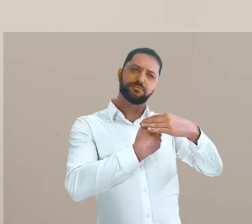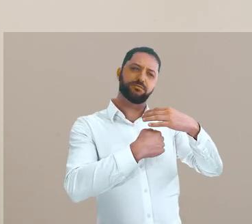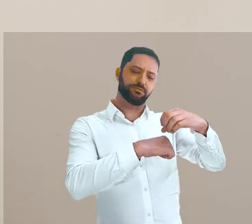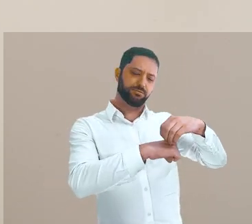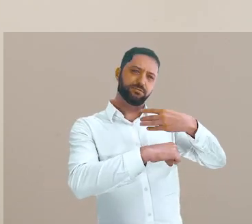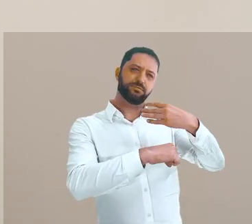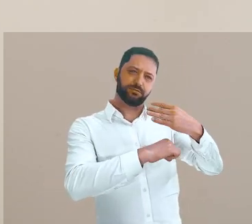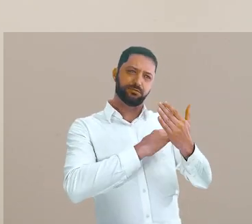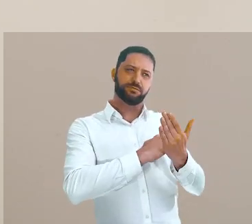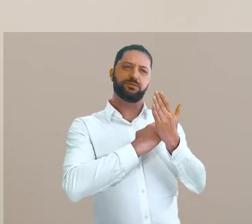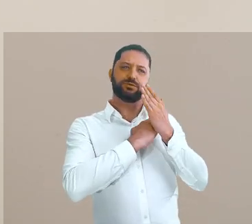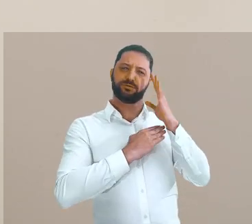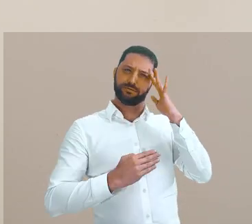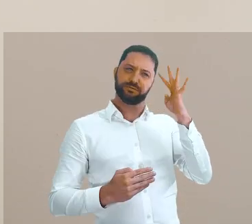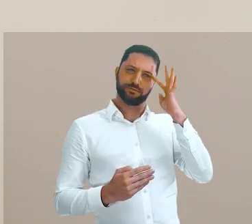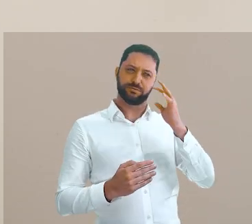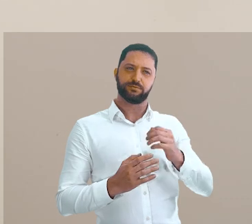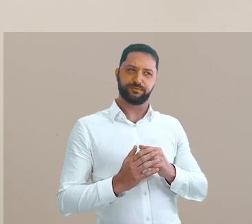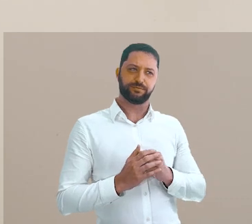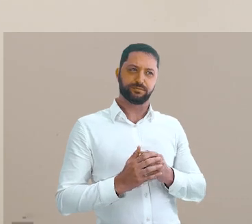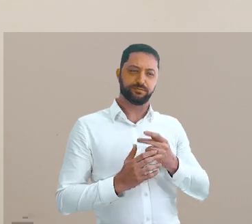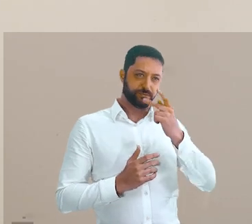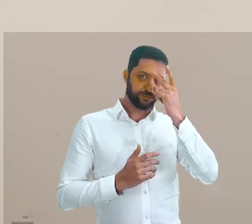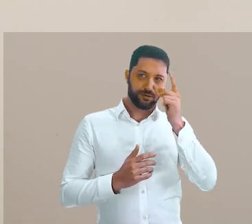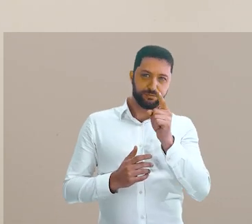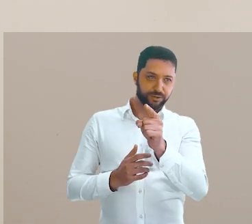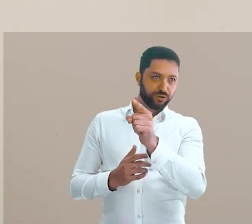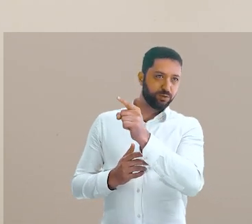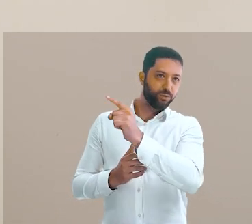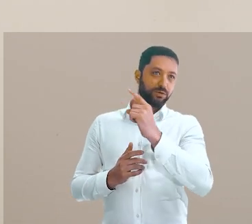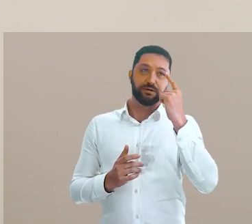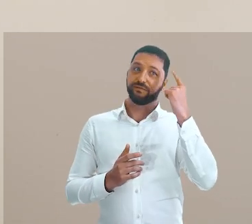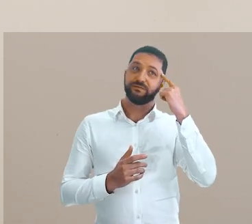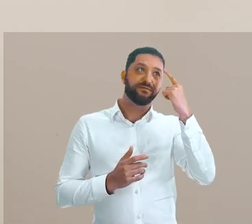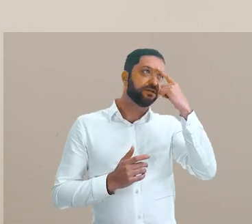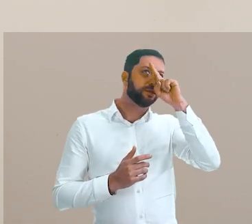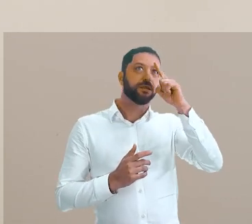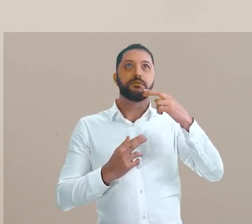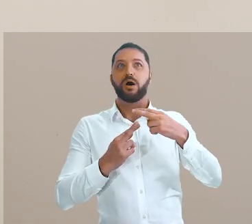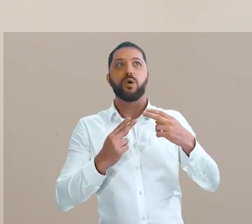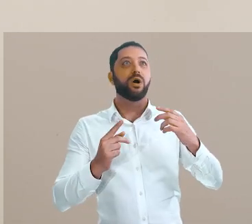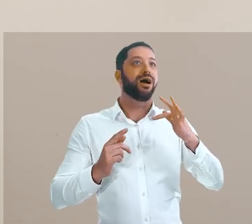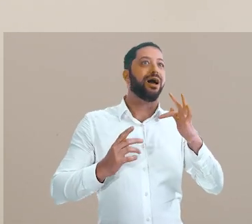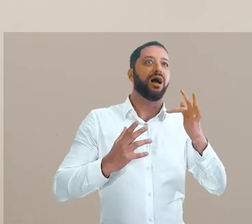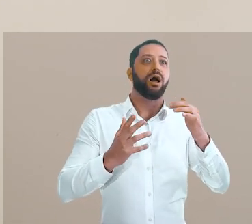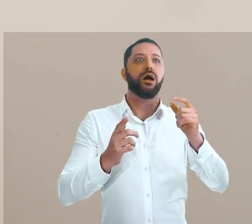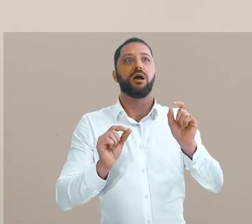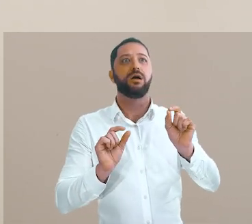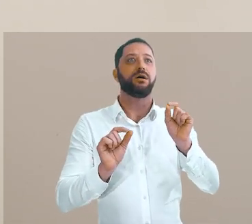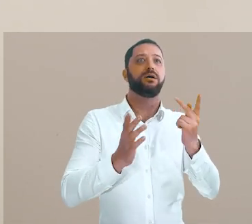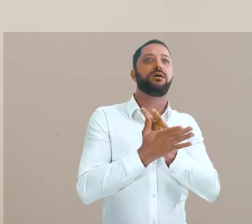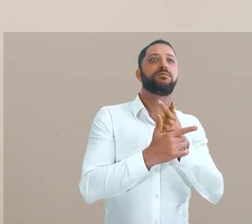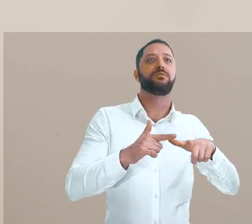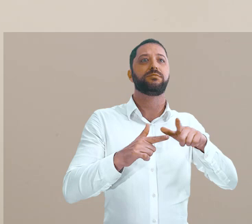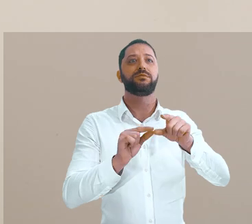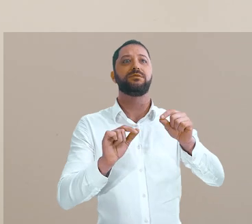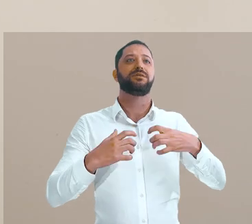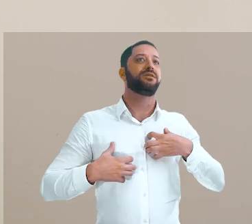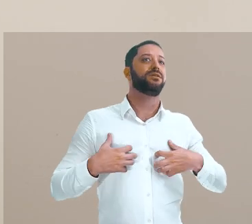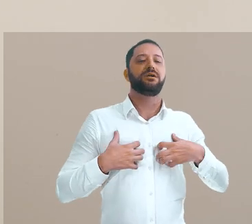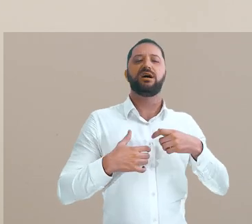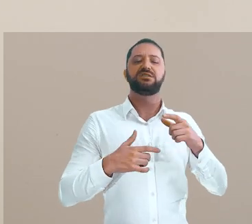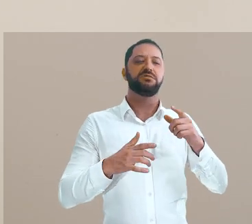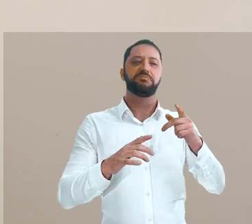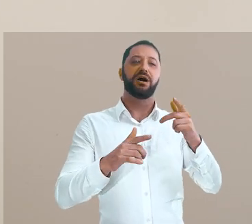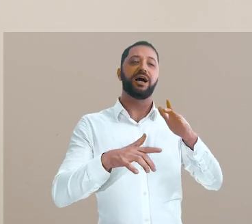dentro dessas condições, para que as pessoas não fiquem colocando coisas que talvez nunca aconteçam.